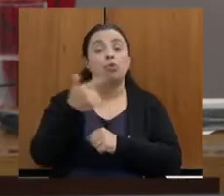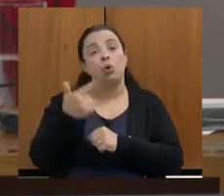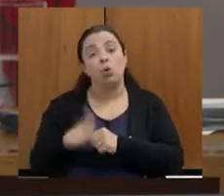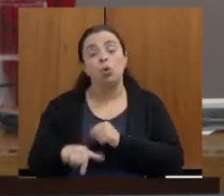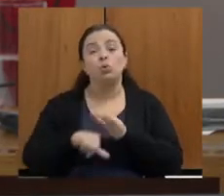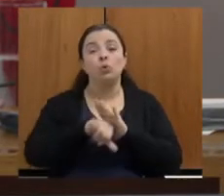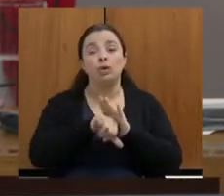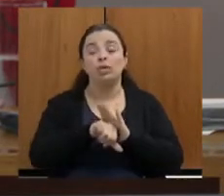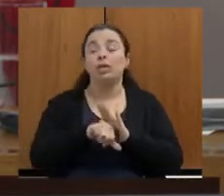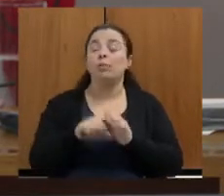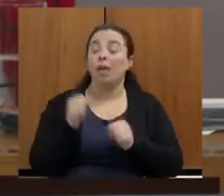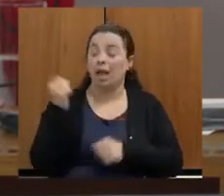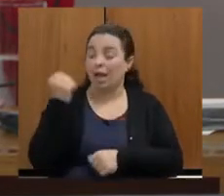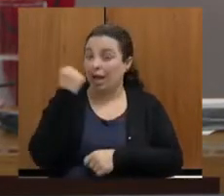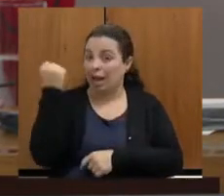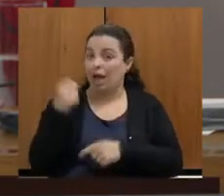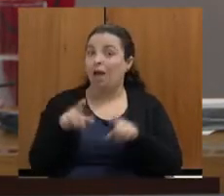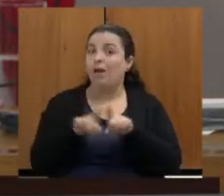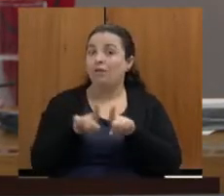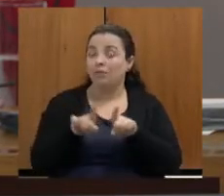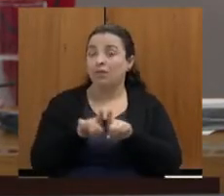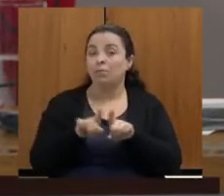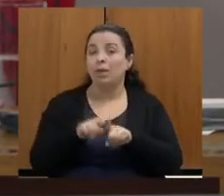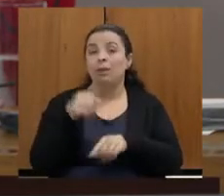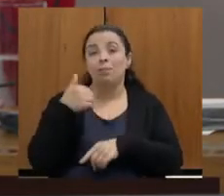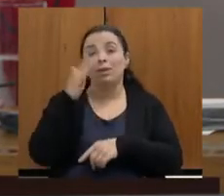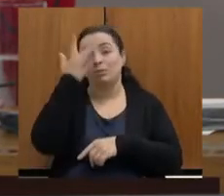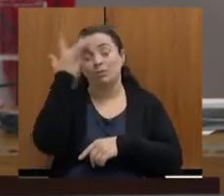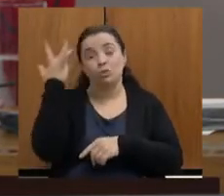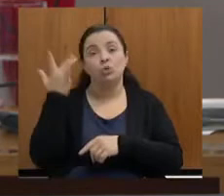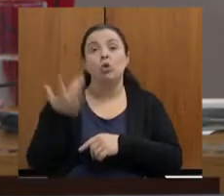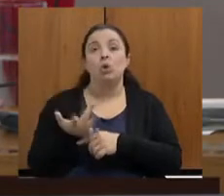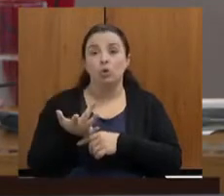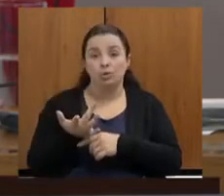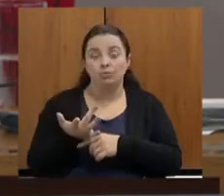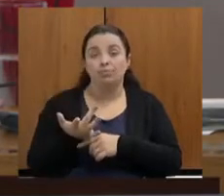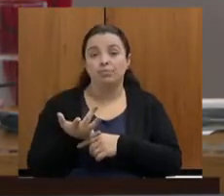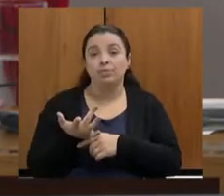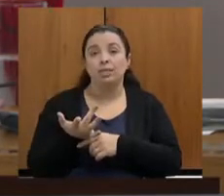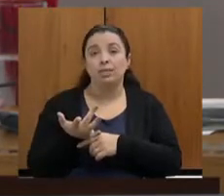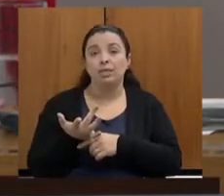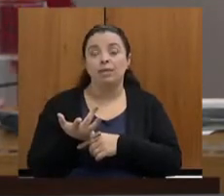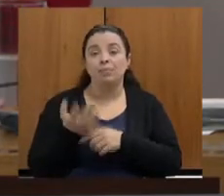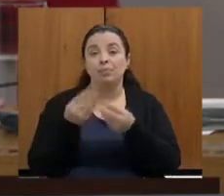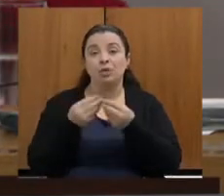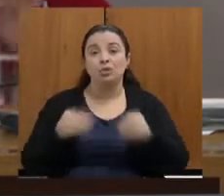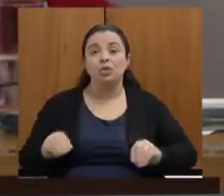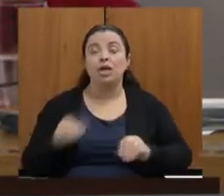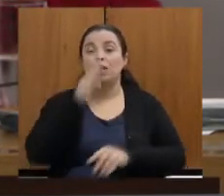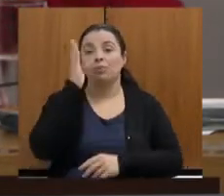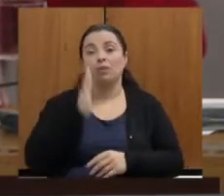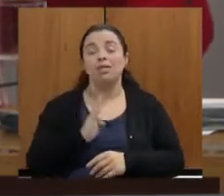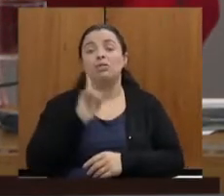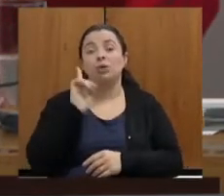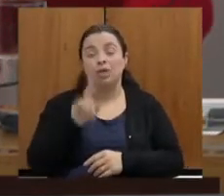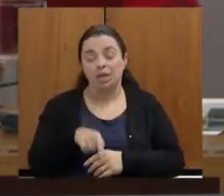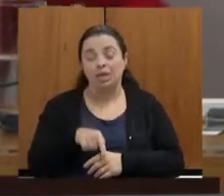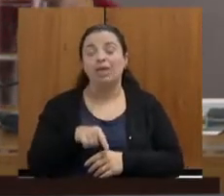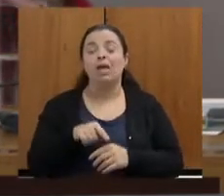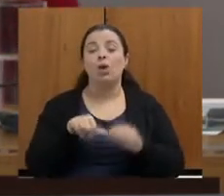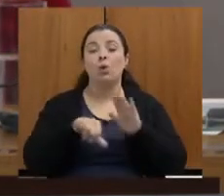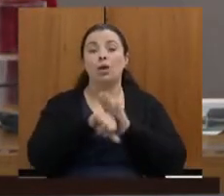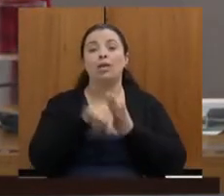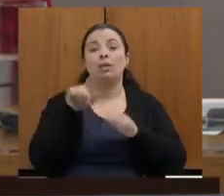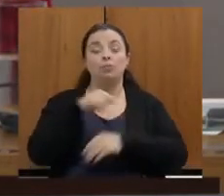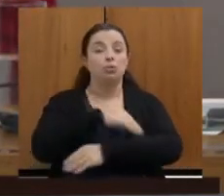pessoas através de crimes ambientais mataram no Brasil que foi o crime de Brumadinho são as mineradoras em especial